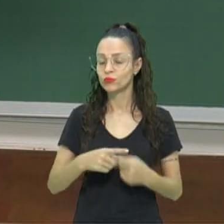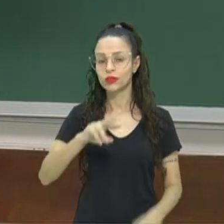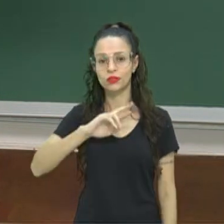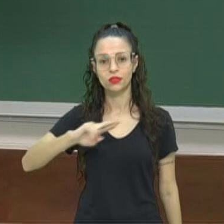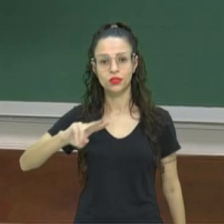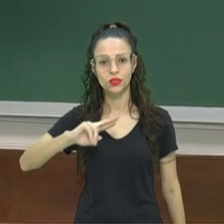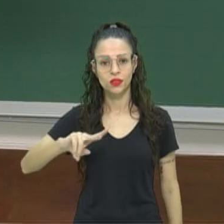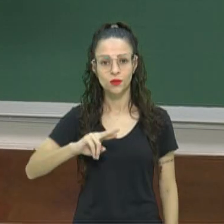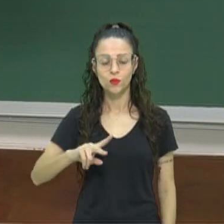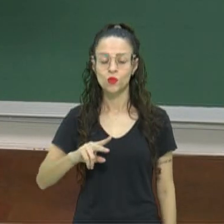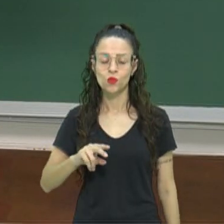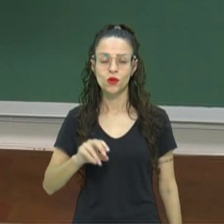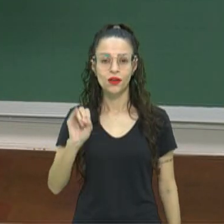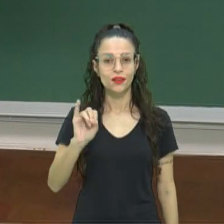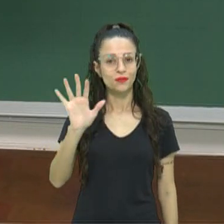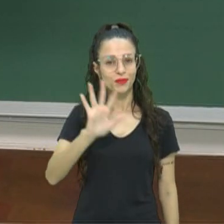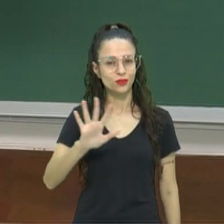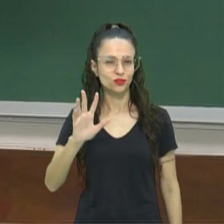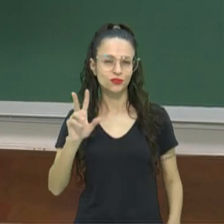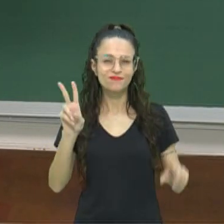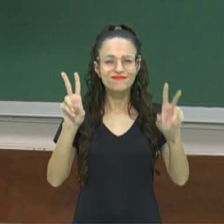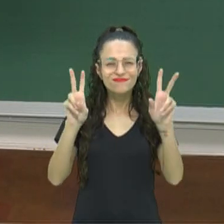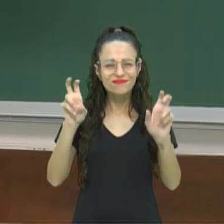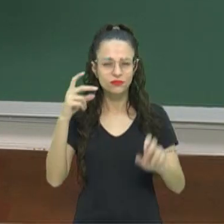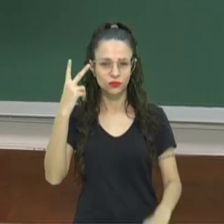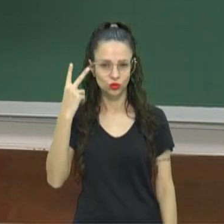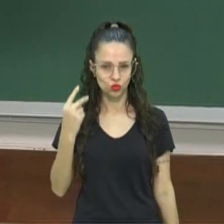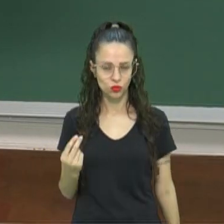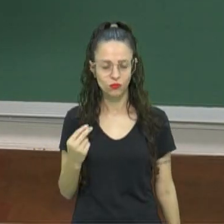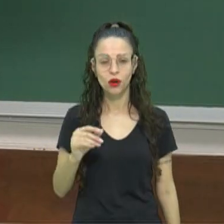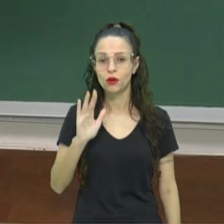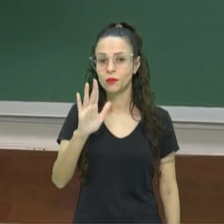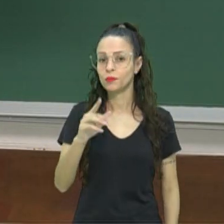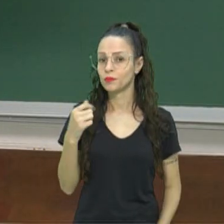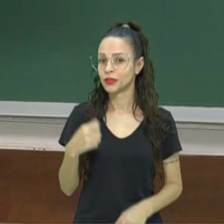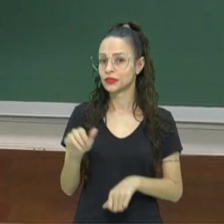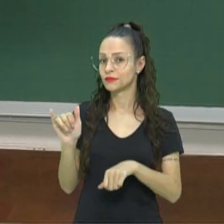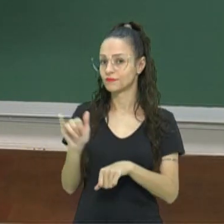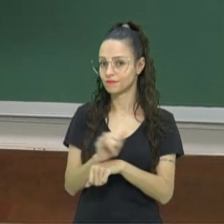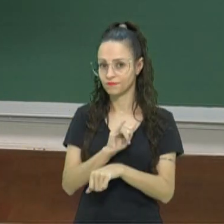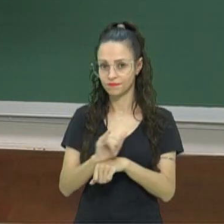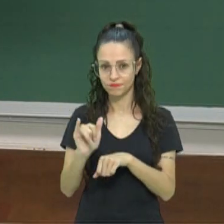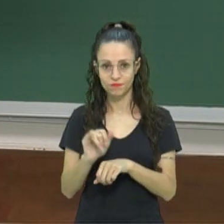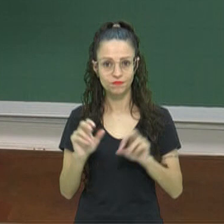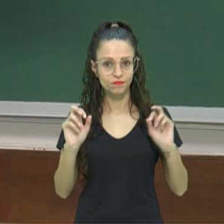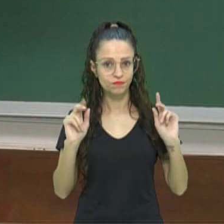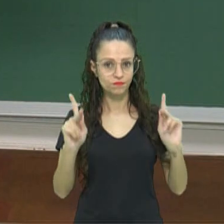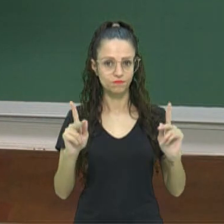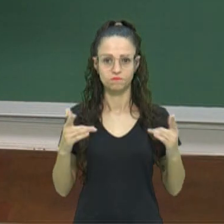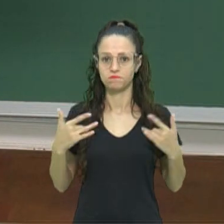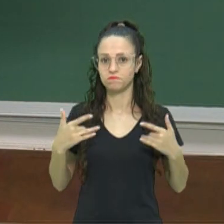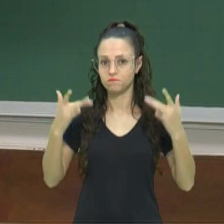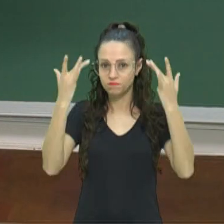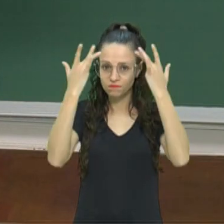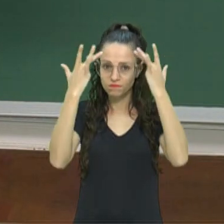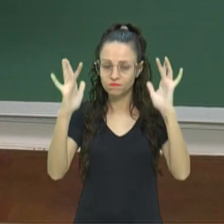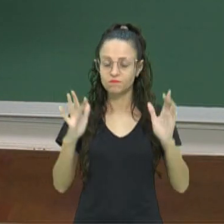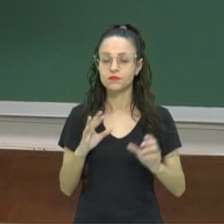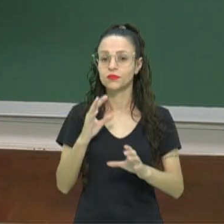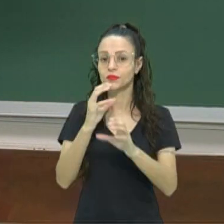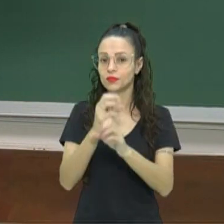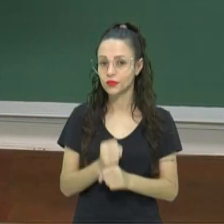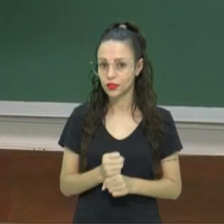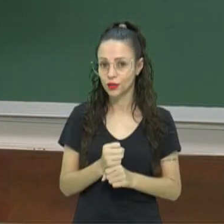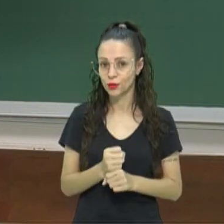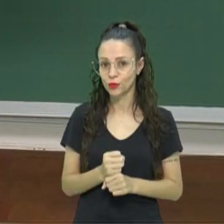figura, digamos, normal. Então, nós temos que usar alguma estratégia, ok? Eu não sei calcular a